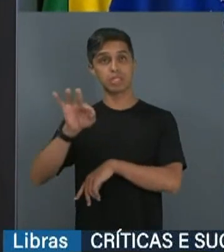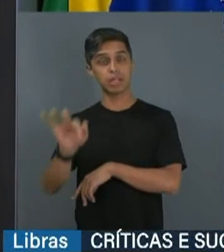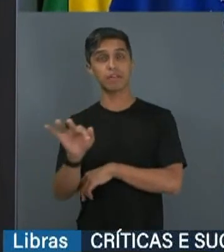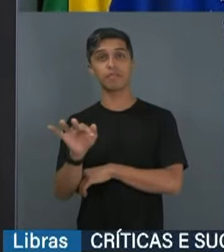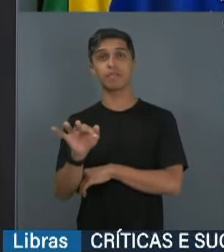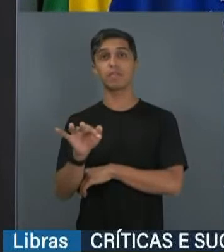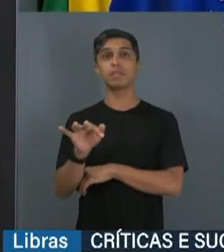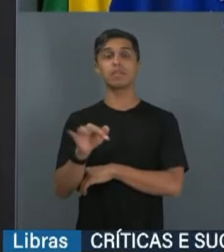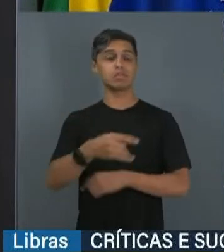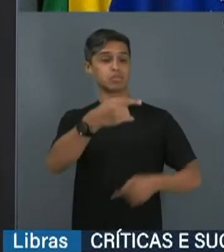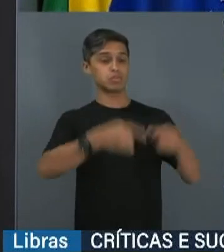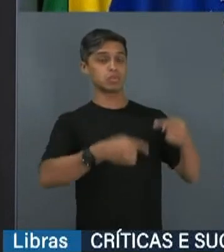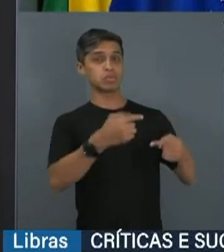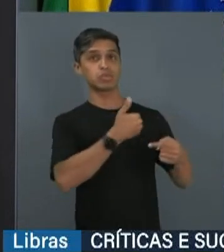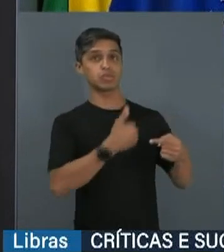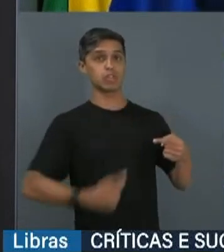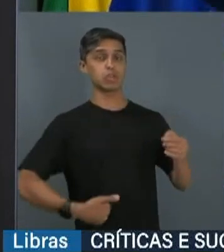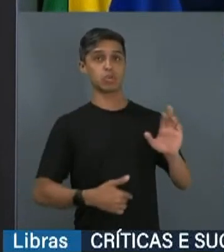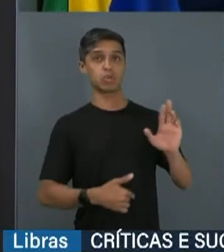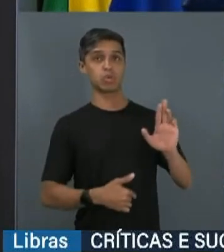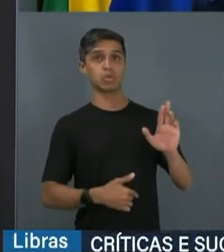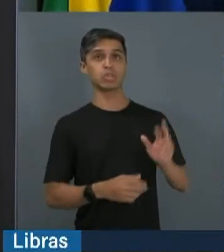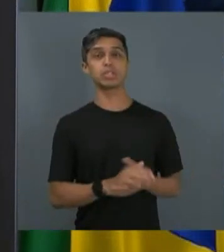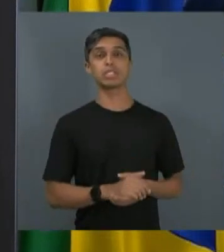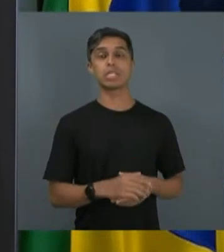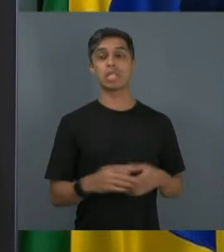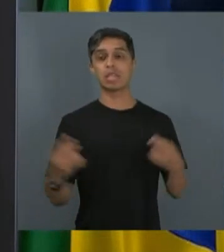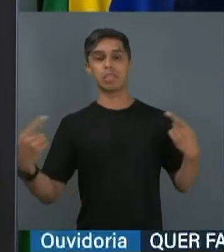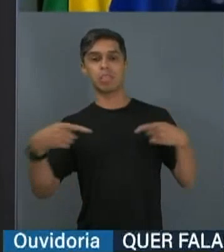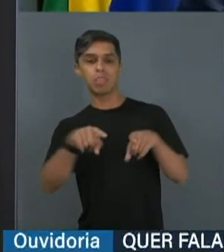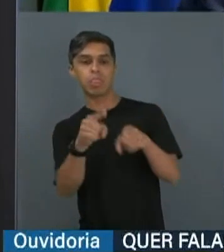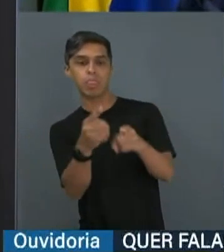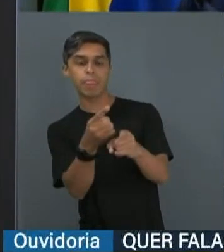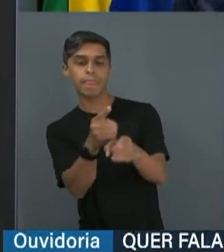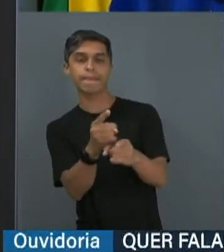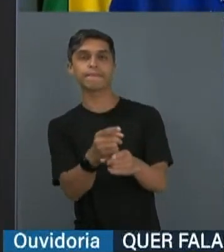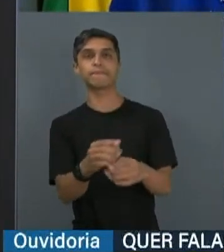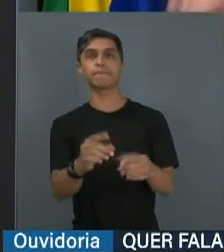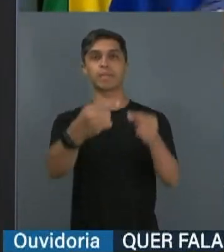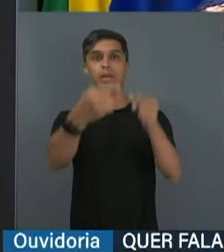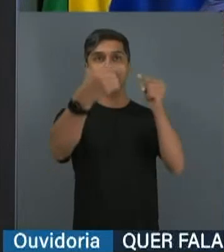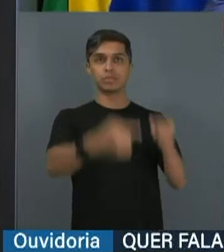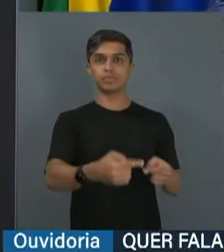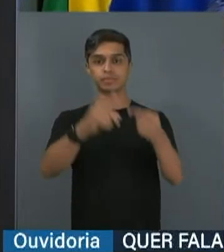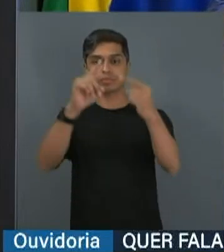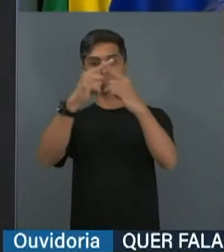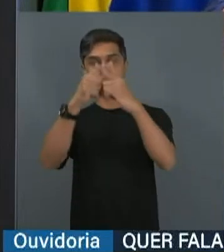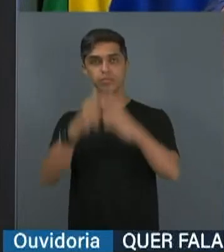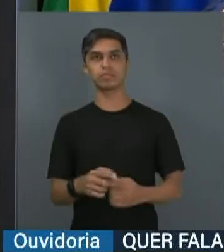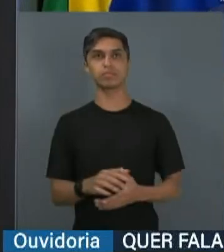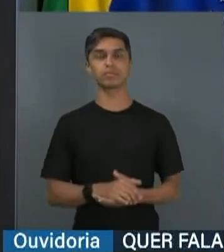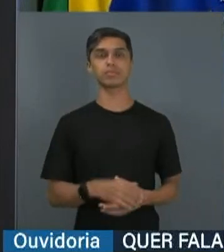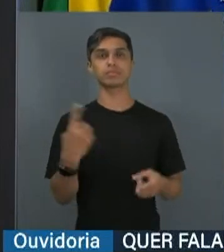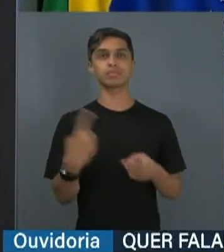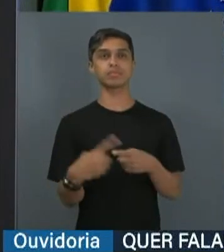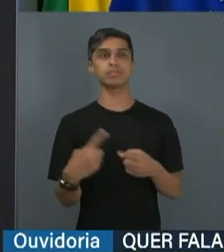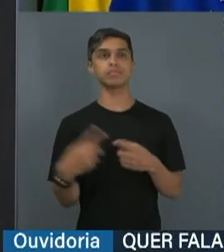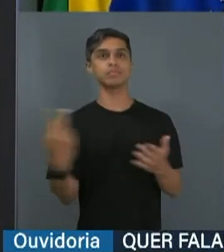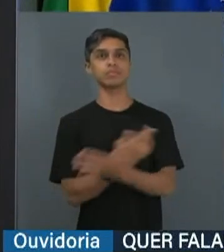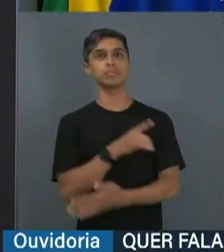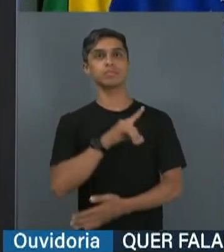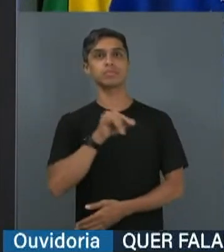politicamente pelo governo Lula, para perseguir seus adversários políticos por causa daquele dia. E aí um